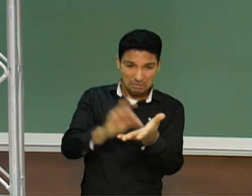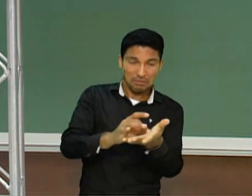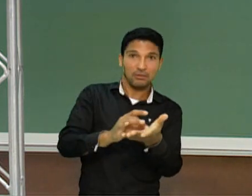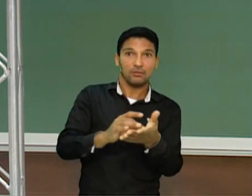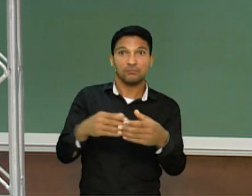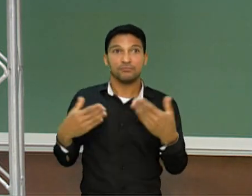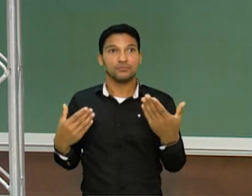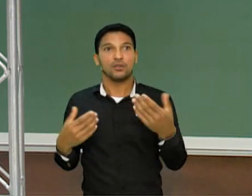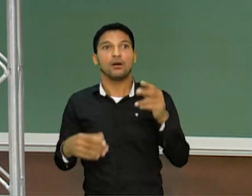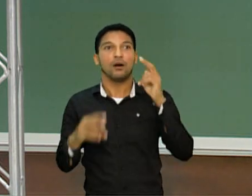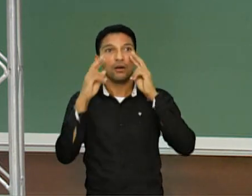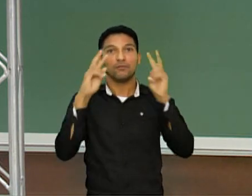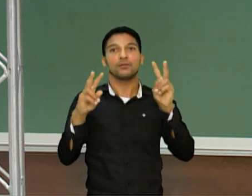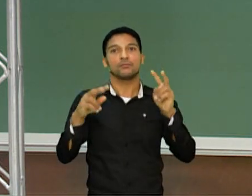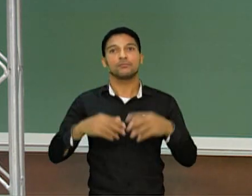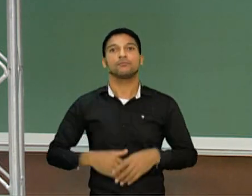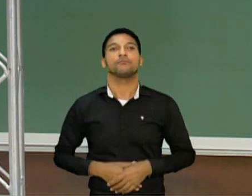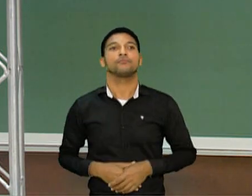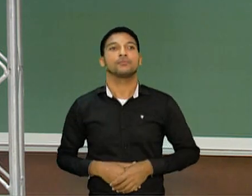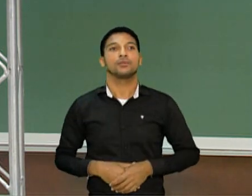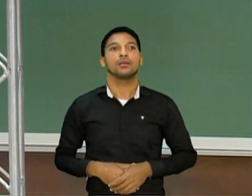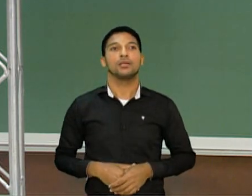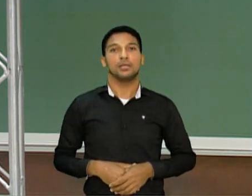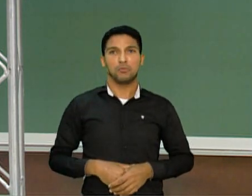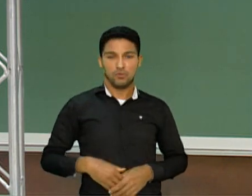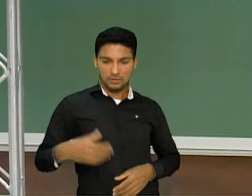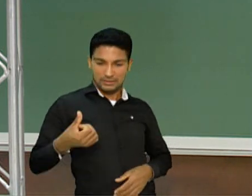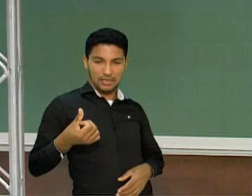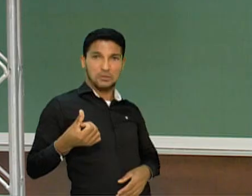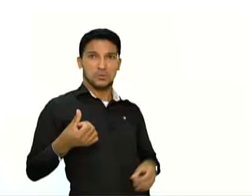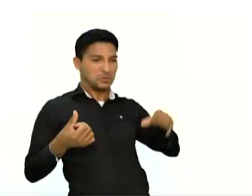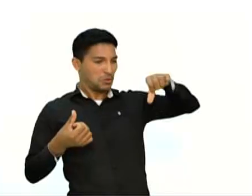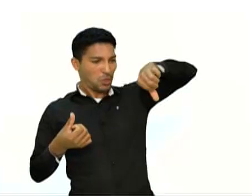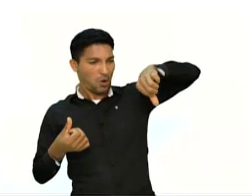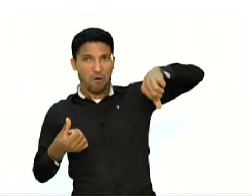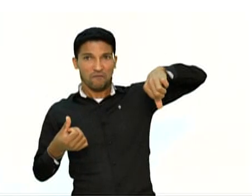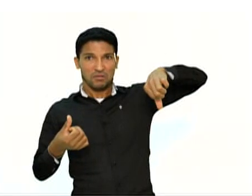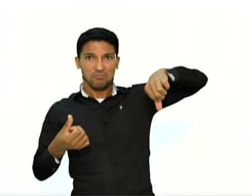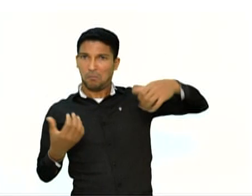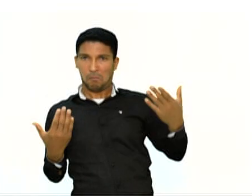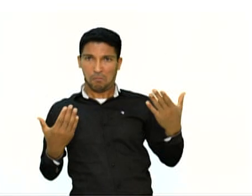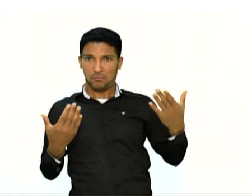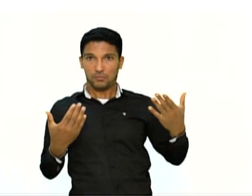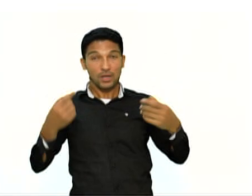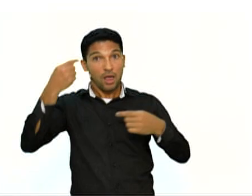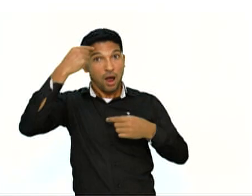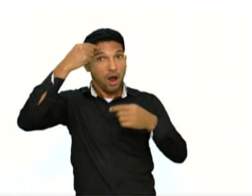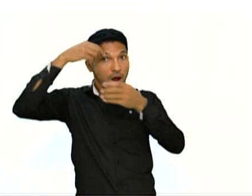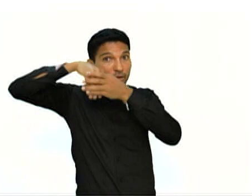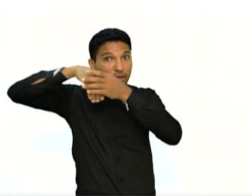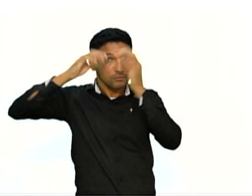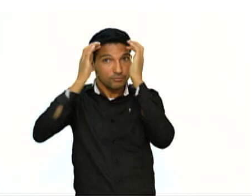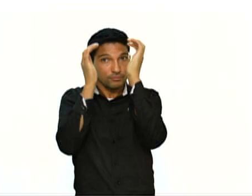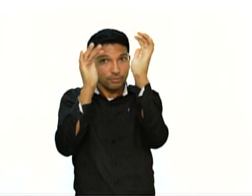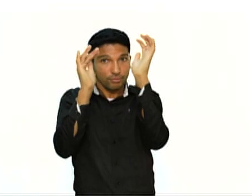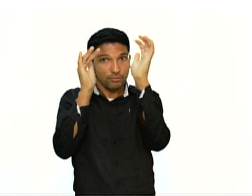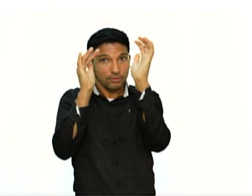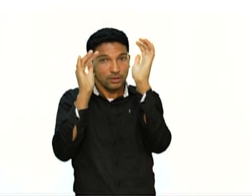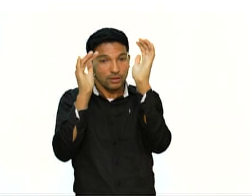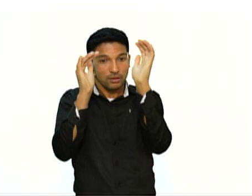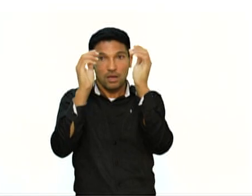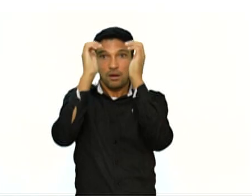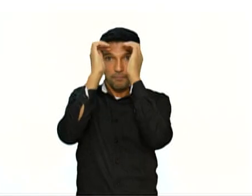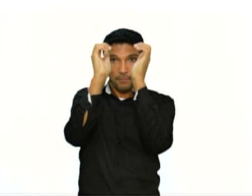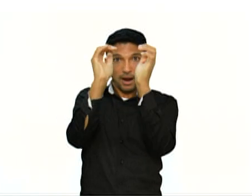olhando para uma figura e um falando que é 6, outro falando que é 9, né? Dentro da sua própria visão. Como estabelecer um